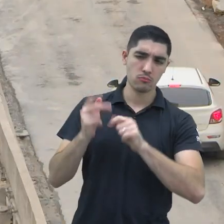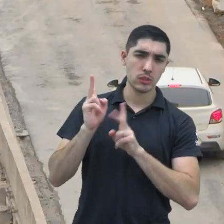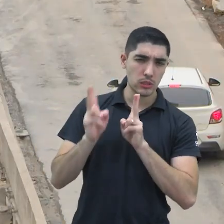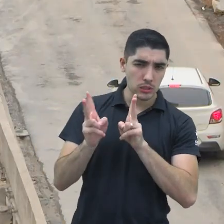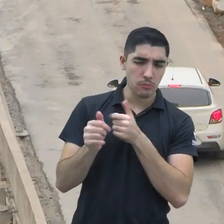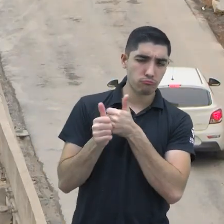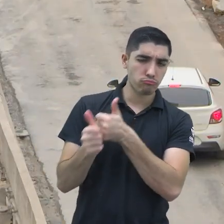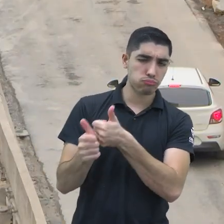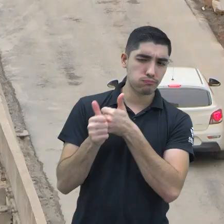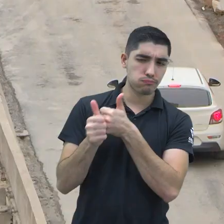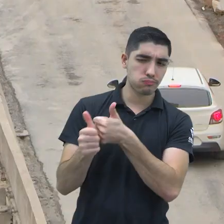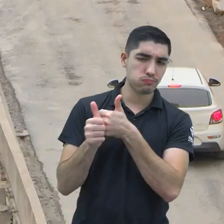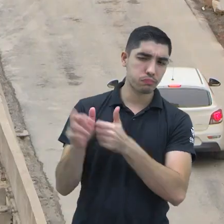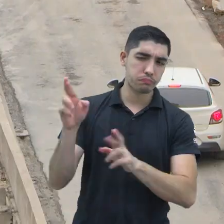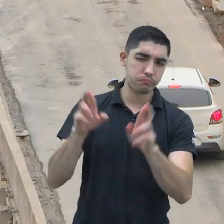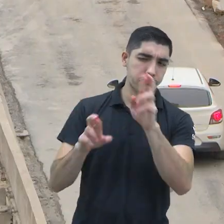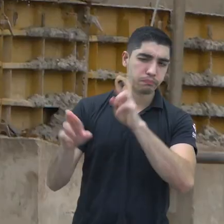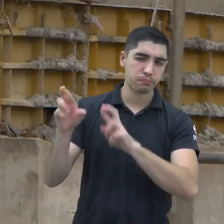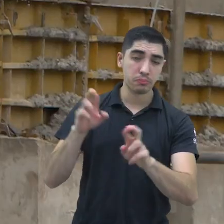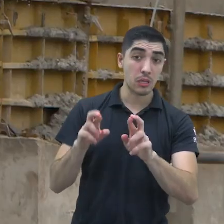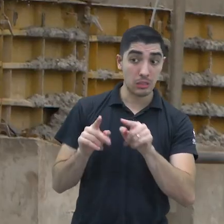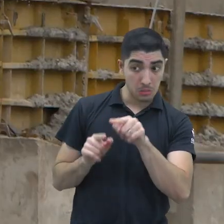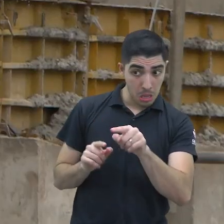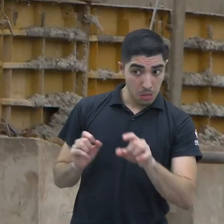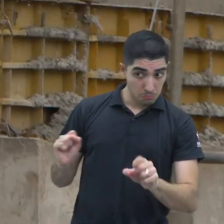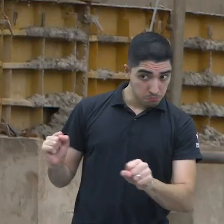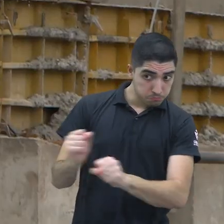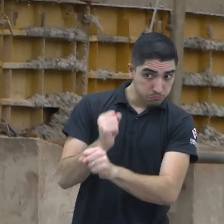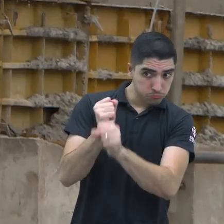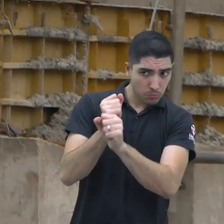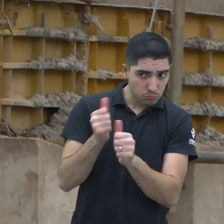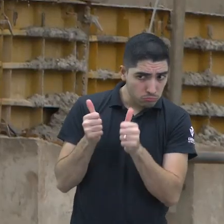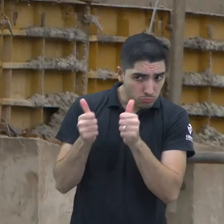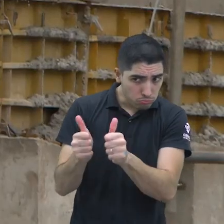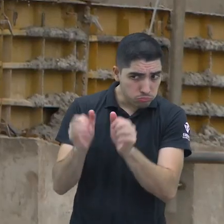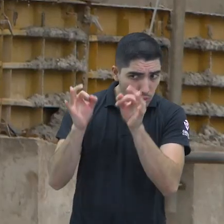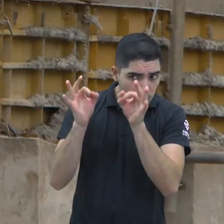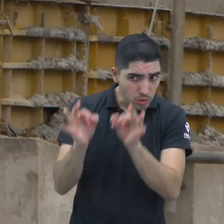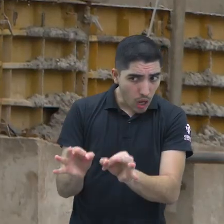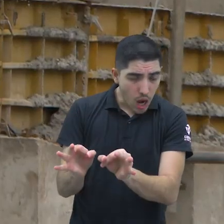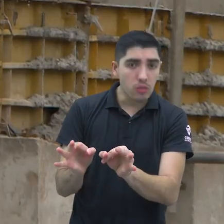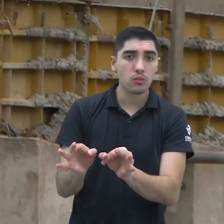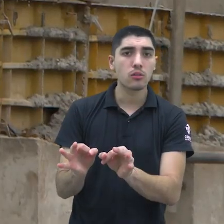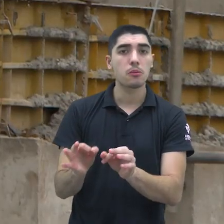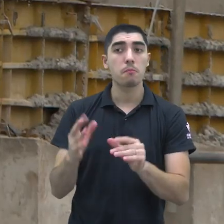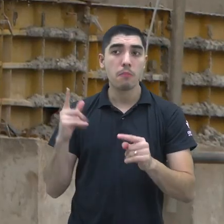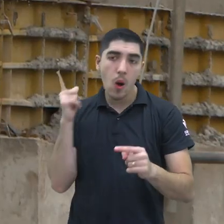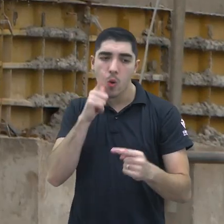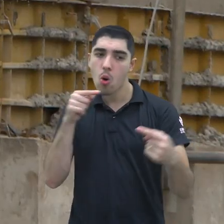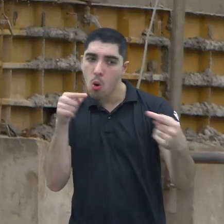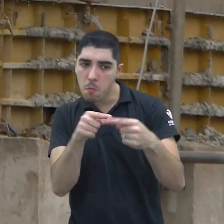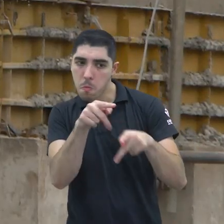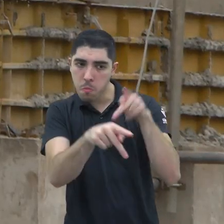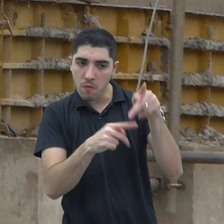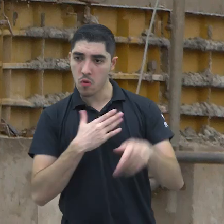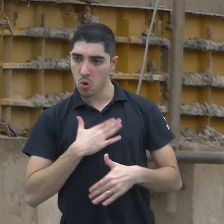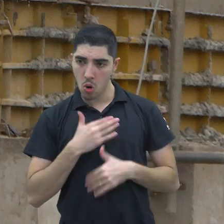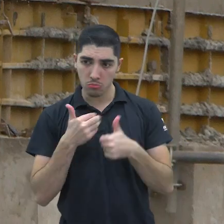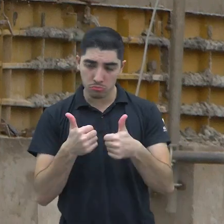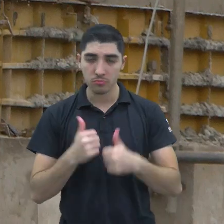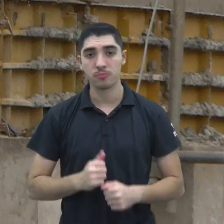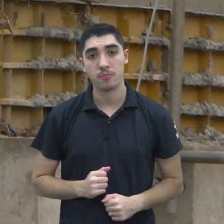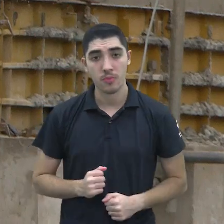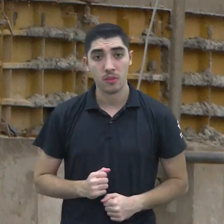serviços e políticas públicas na área. Tudo para garantir que as obras viárias estejam atendendo os interesses